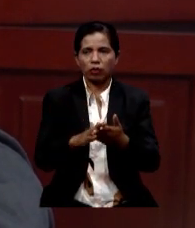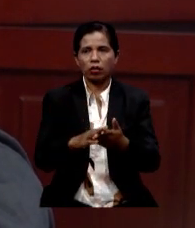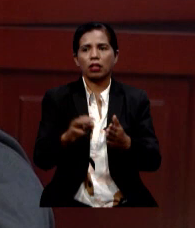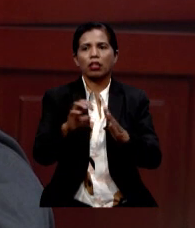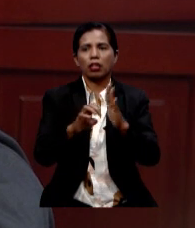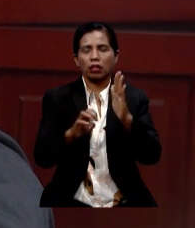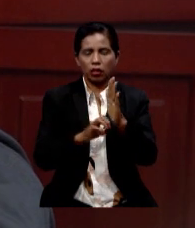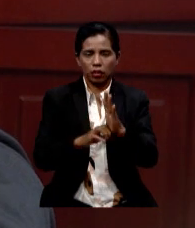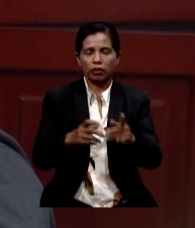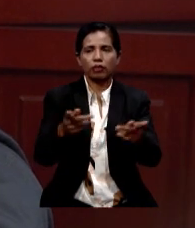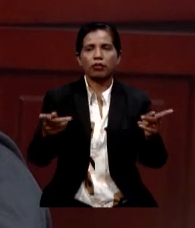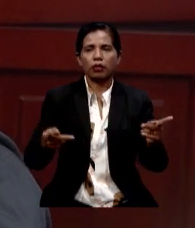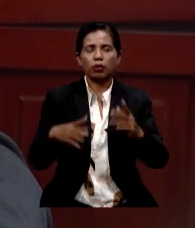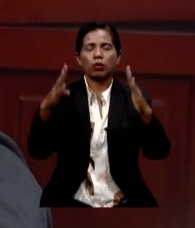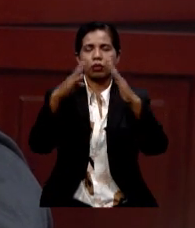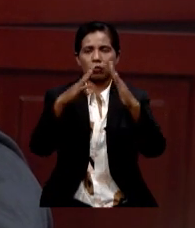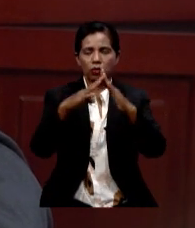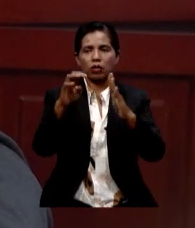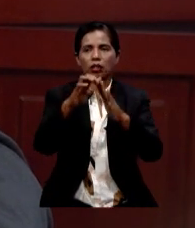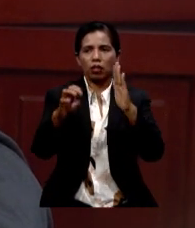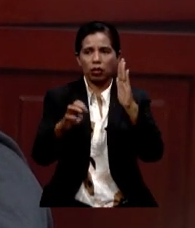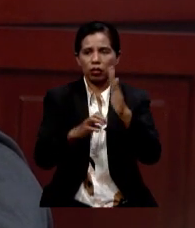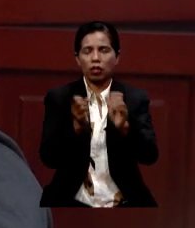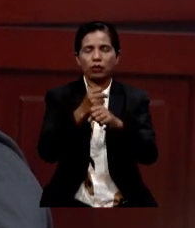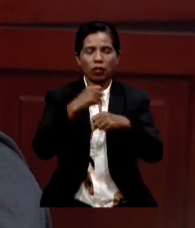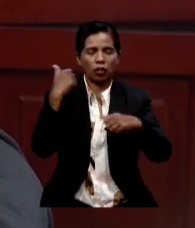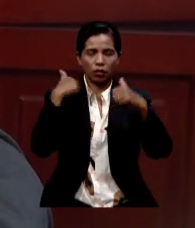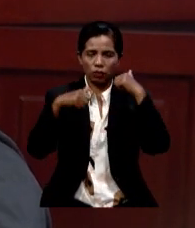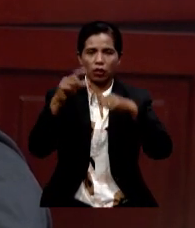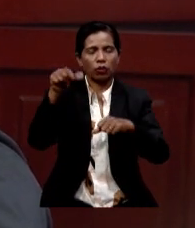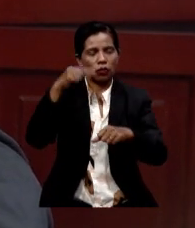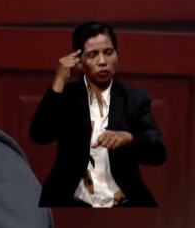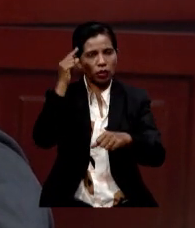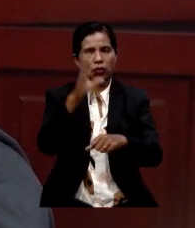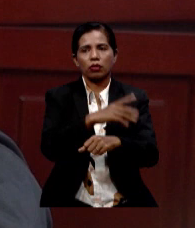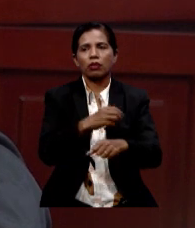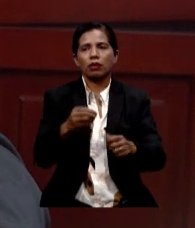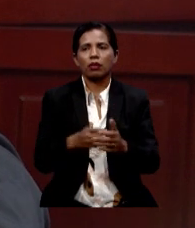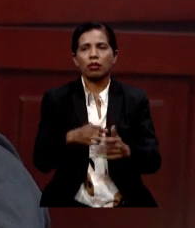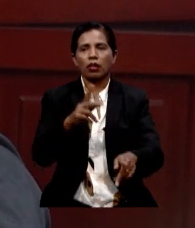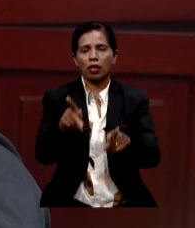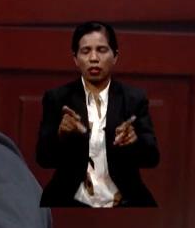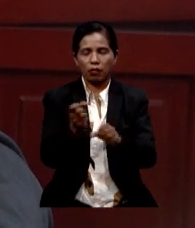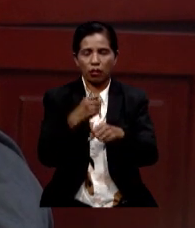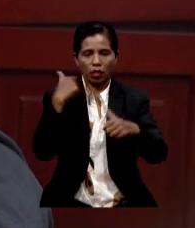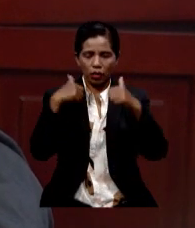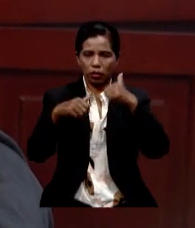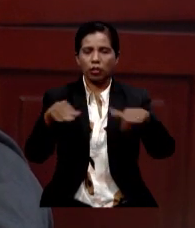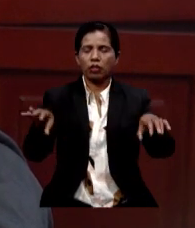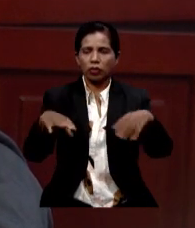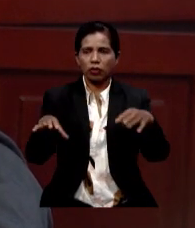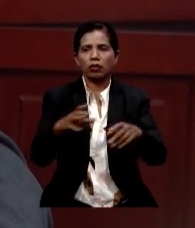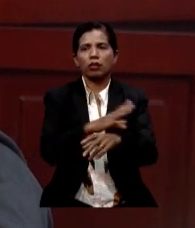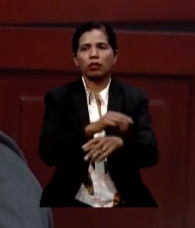né hansa raiz né bem uma ser né bem estado né antigo não de halo atividade do governo saunia governativa né é halo atividade serviço ainda